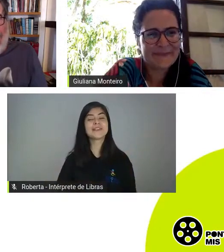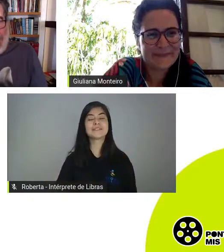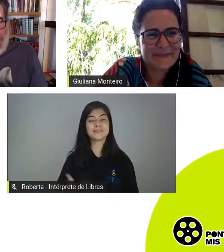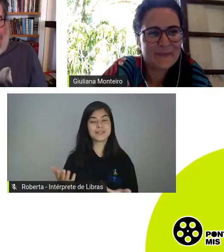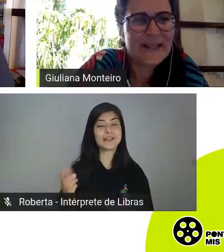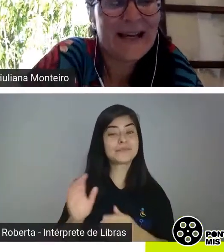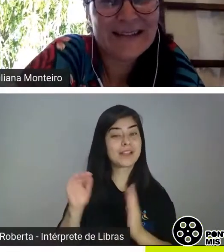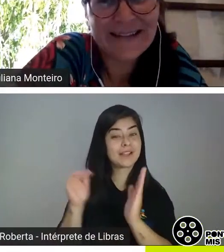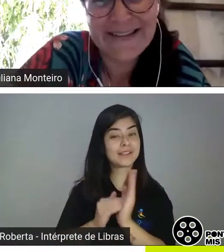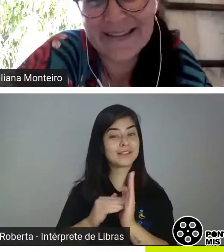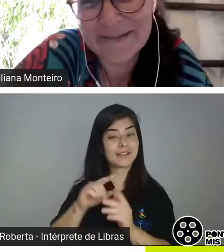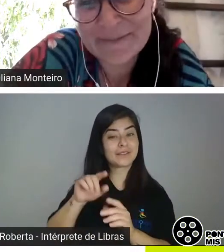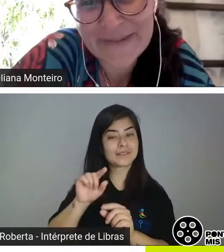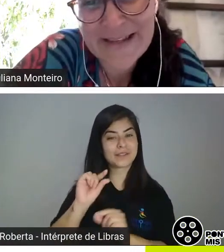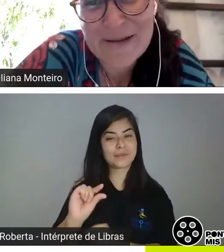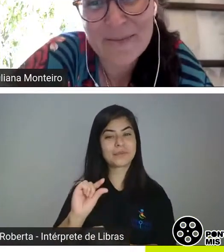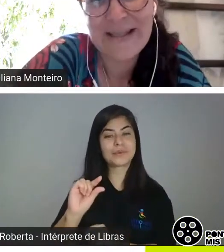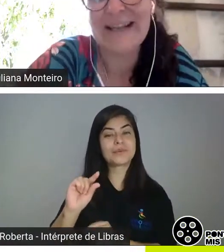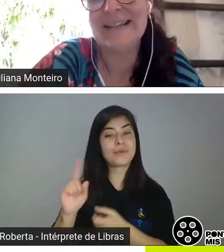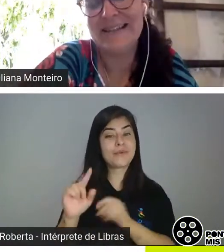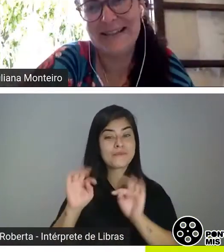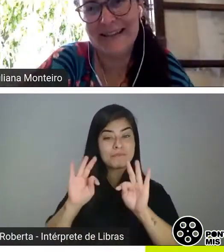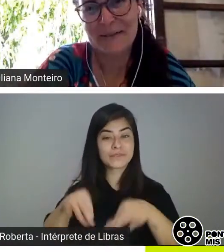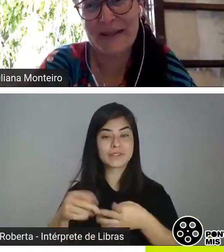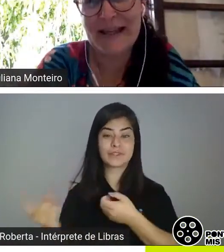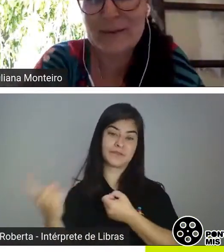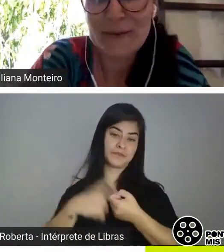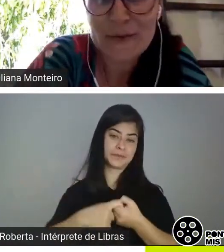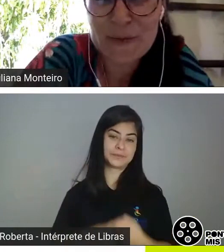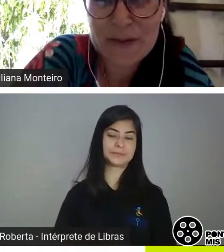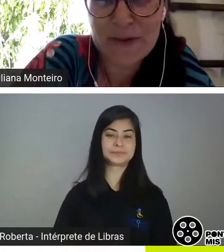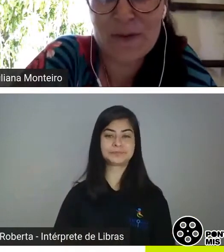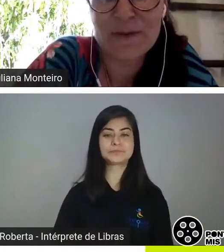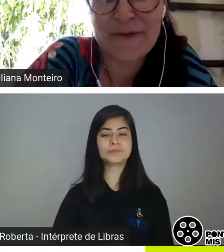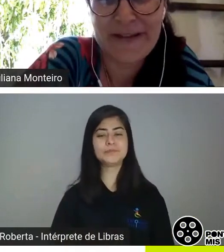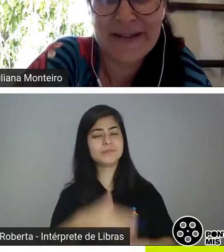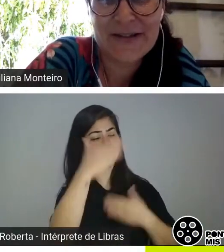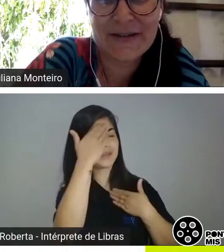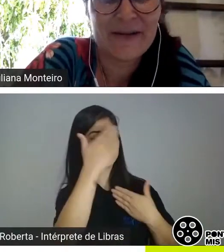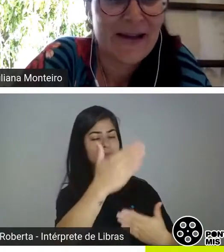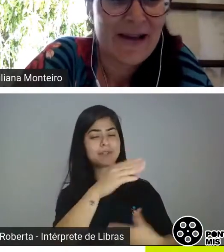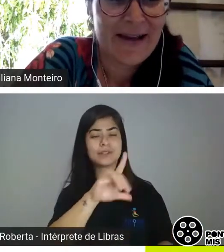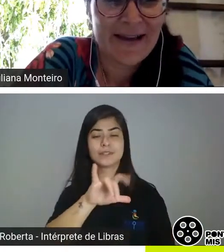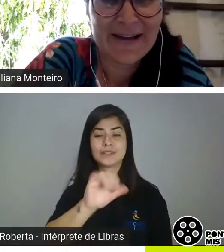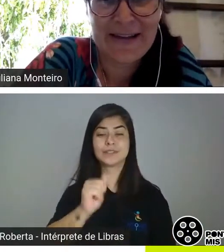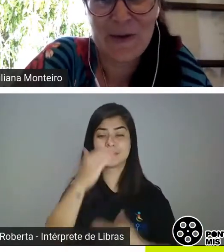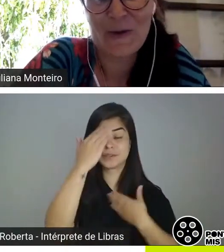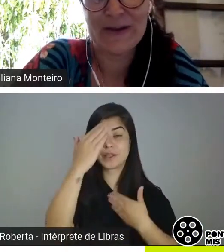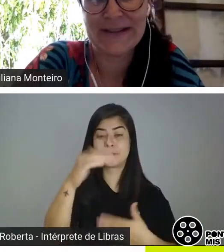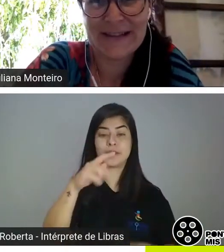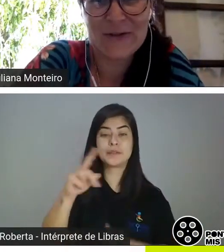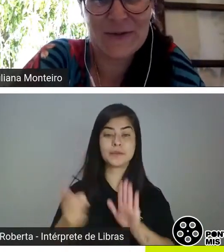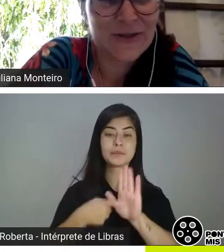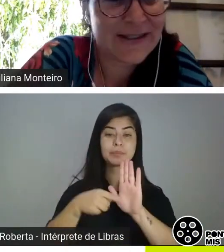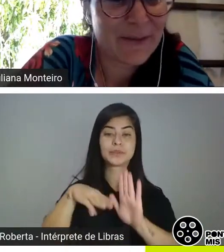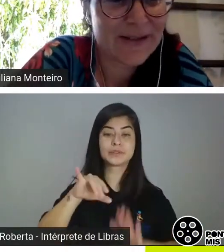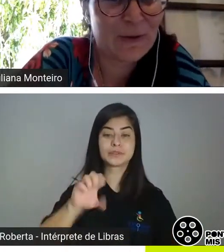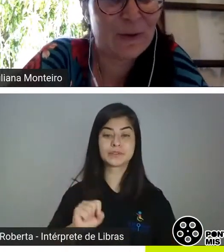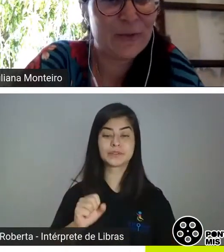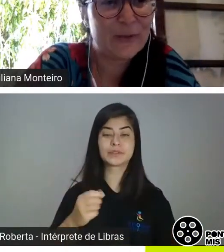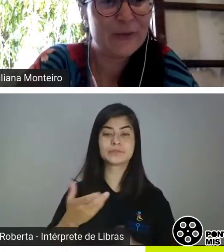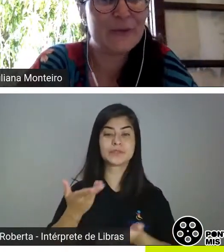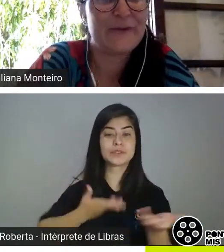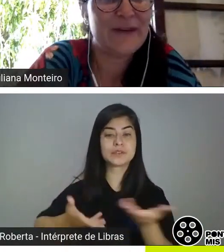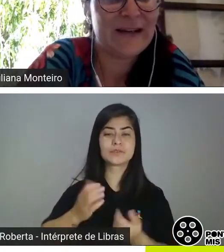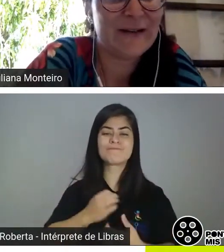finalzinho. Obrigada, Lia. Obrigada, Lia, obrigada Pontos Mis pelo convite. É, que honra estar aqui dividindo essa mesa